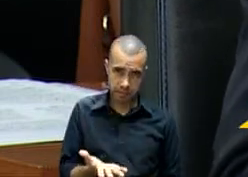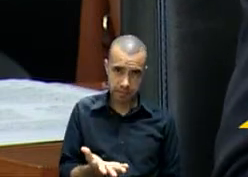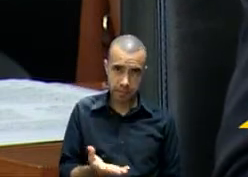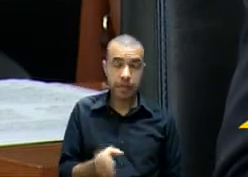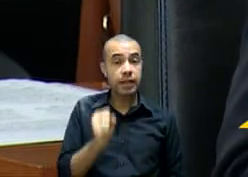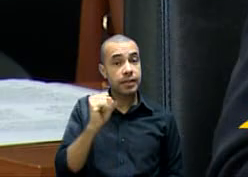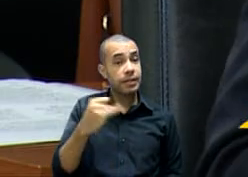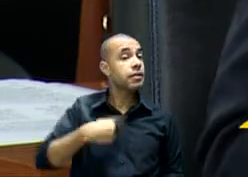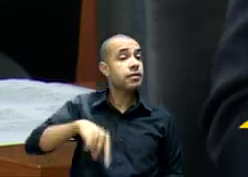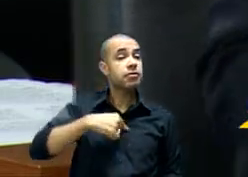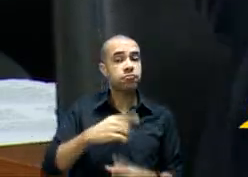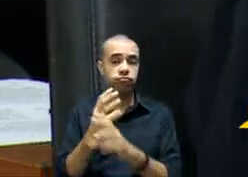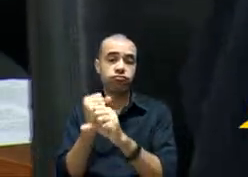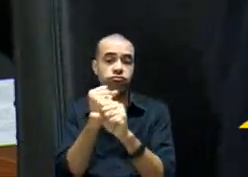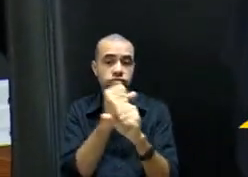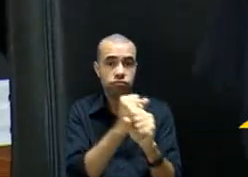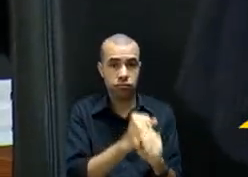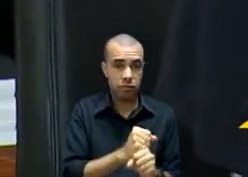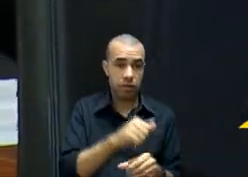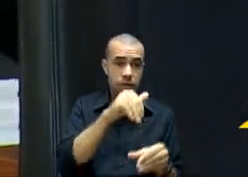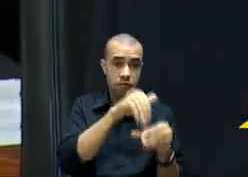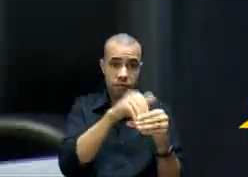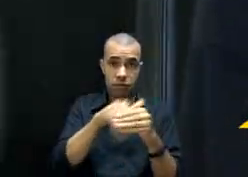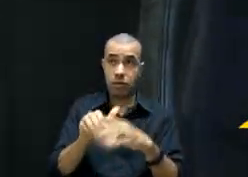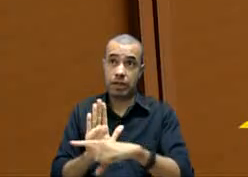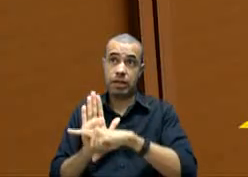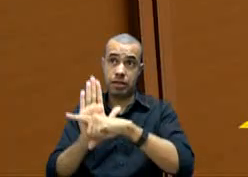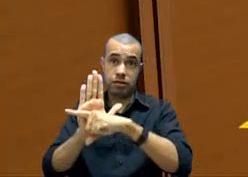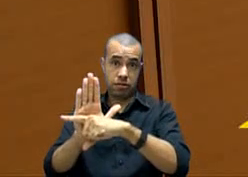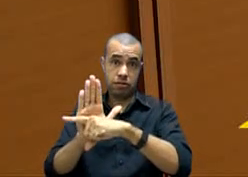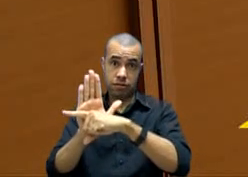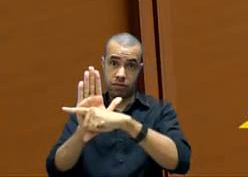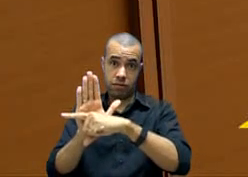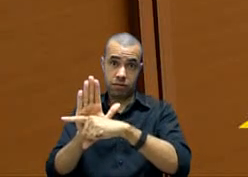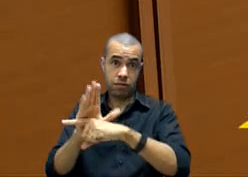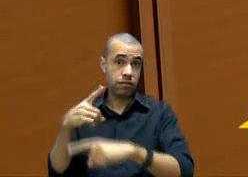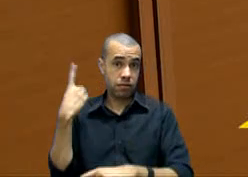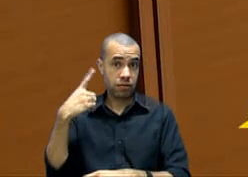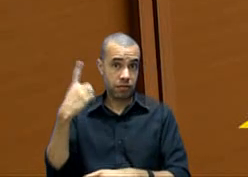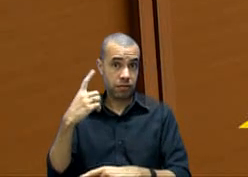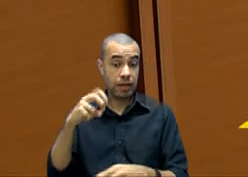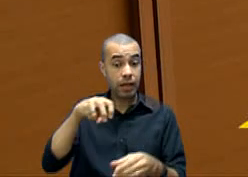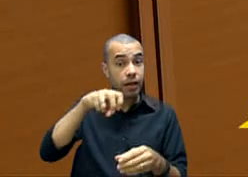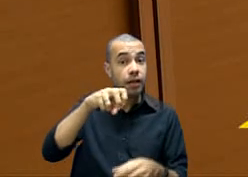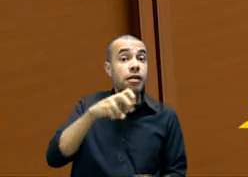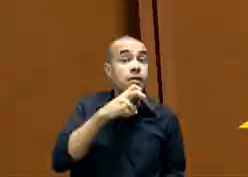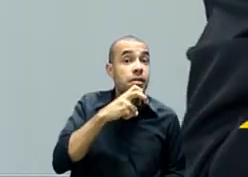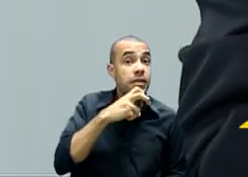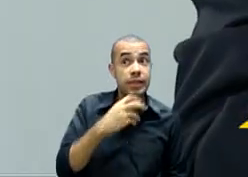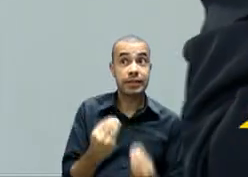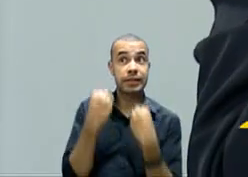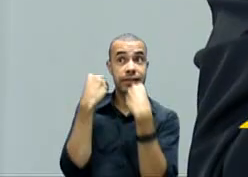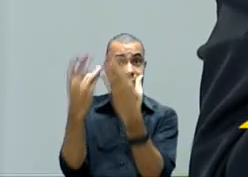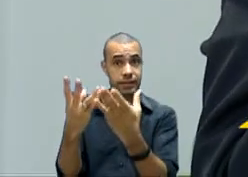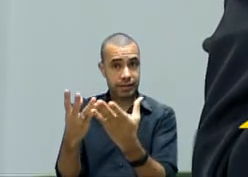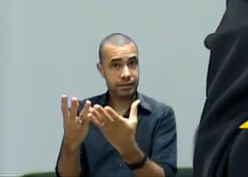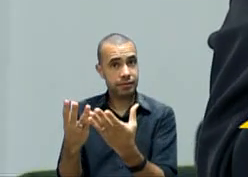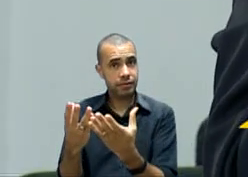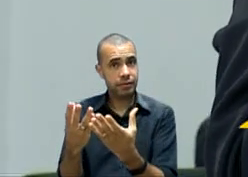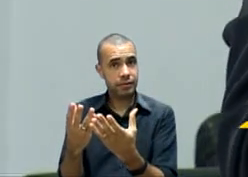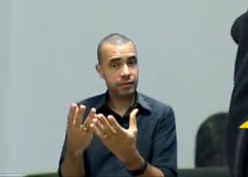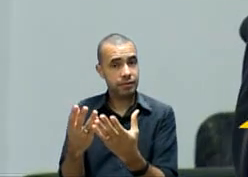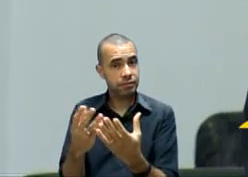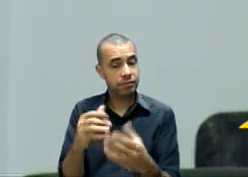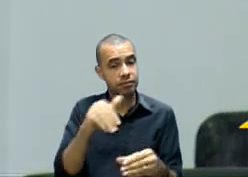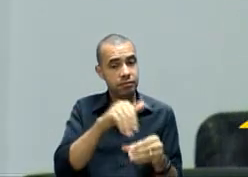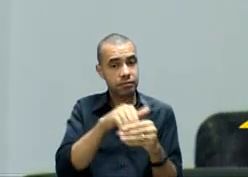formos somar a votação desses três deputados federais que Sorocaba deu para ele, para eles, é menos